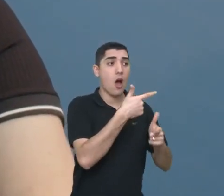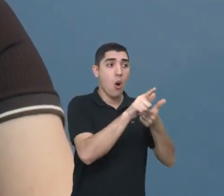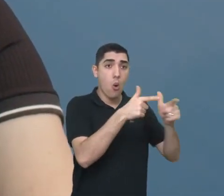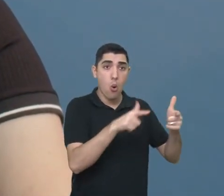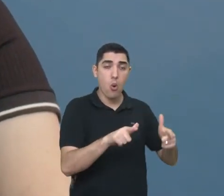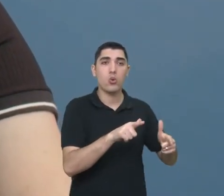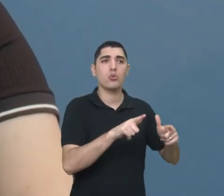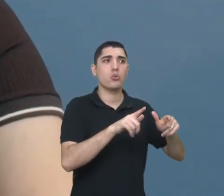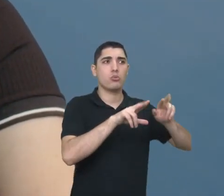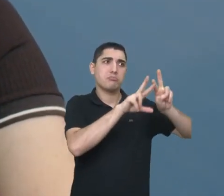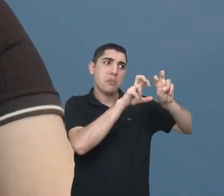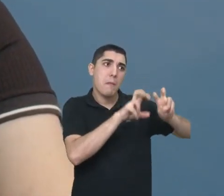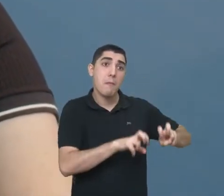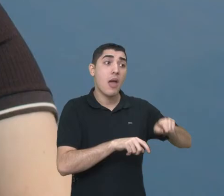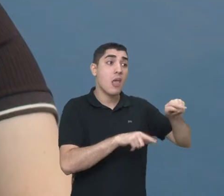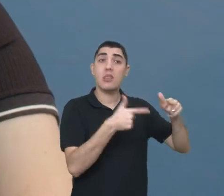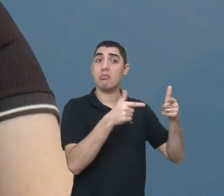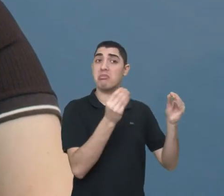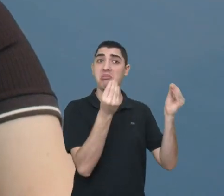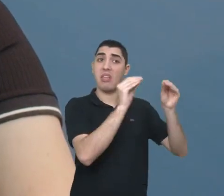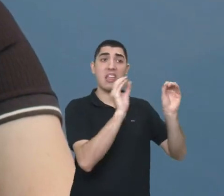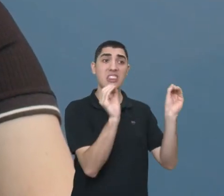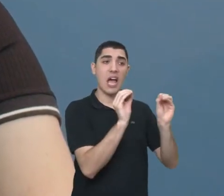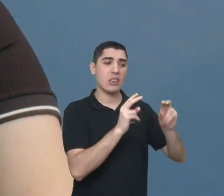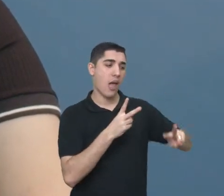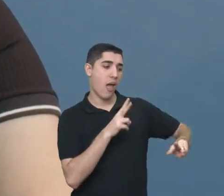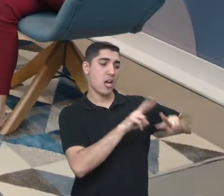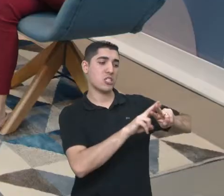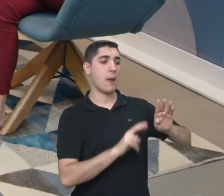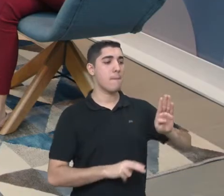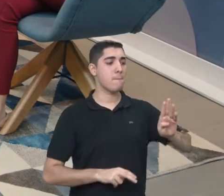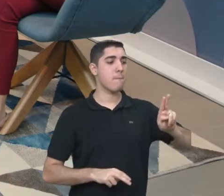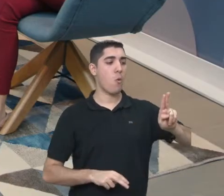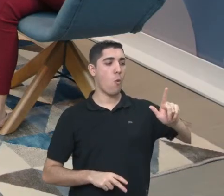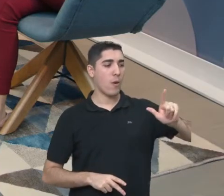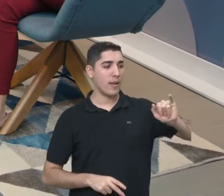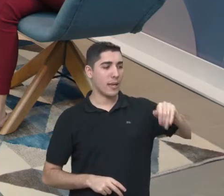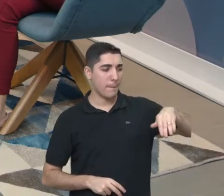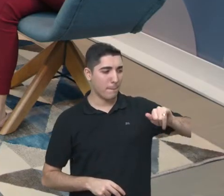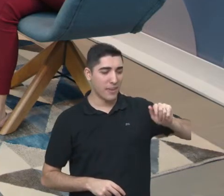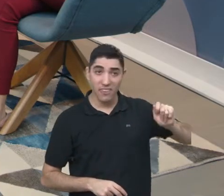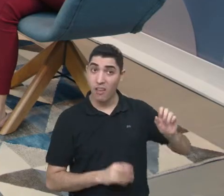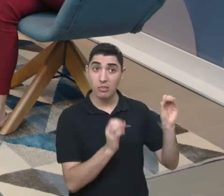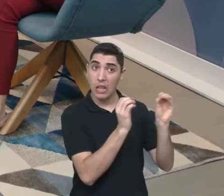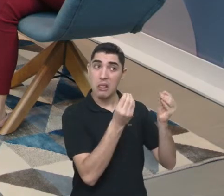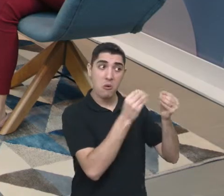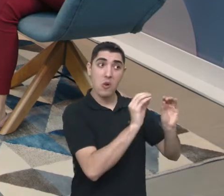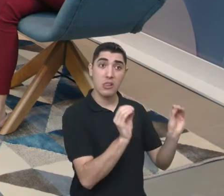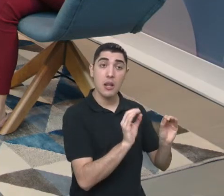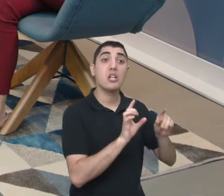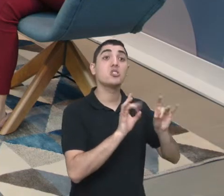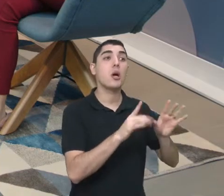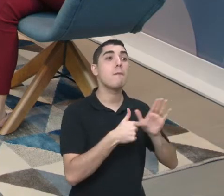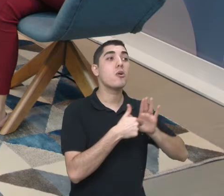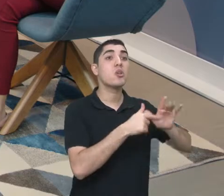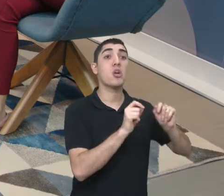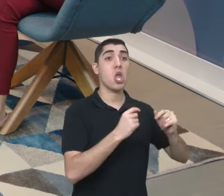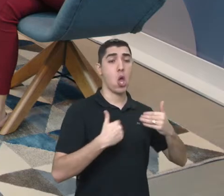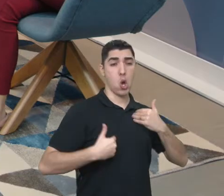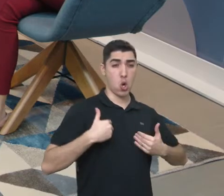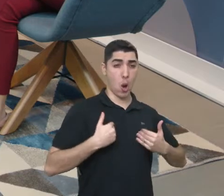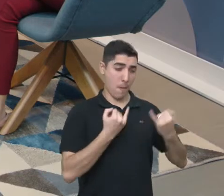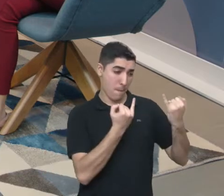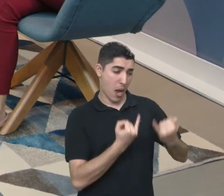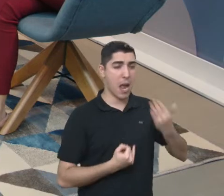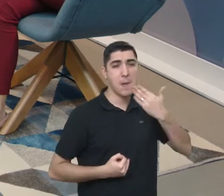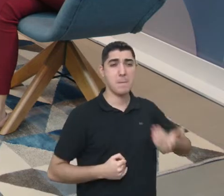marcado por uma #anorexia, #bulimia, né? É um conteúdo ali que a gente está falando de que o corpo magro é melhor que